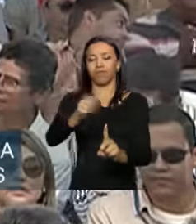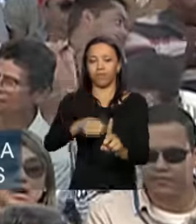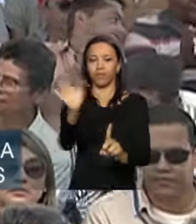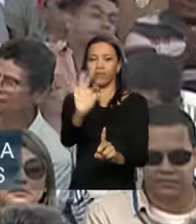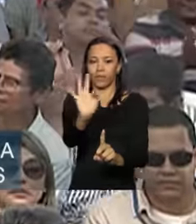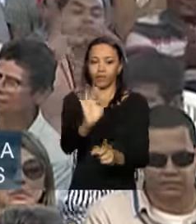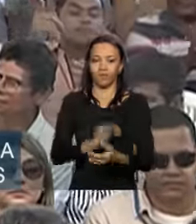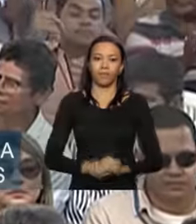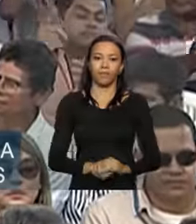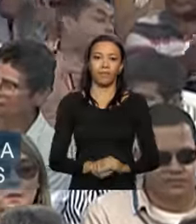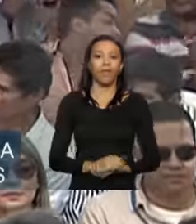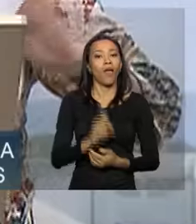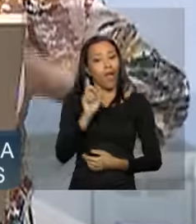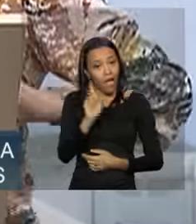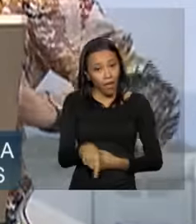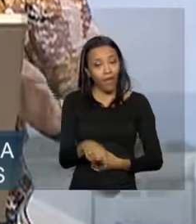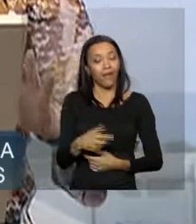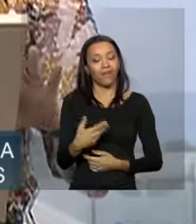Essa era